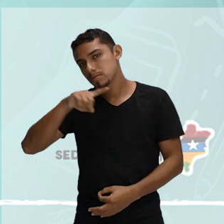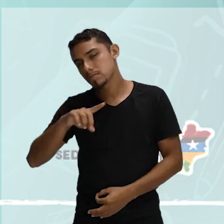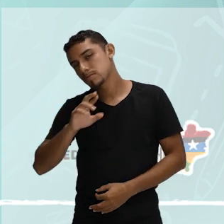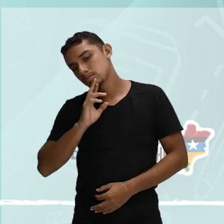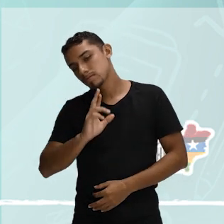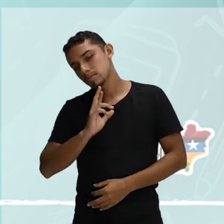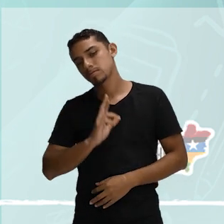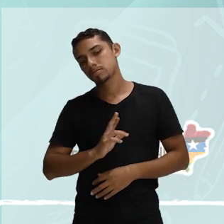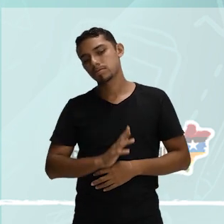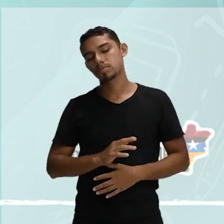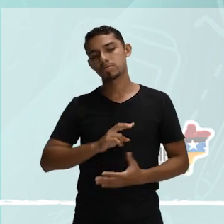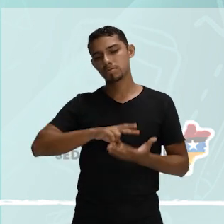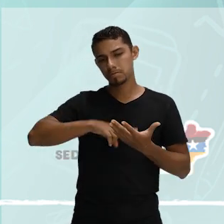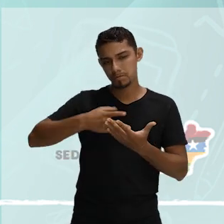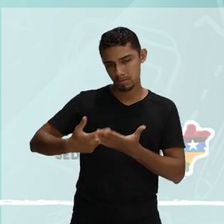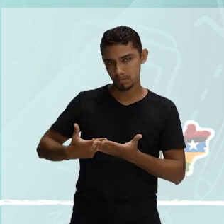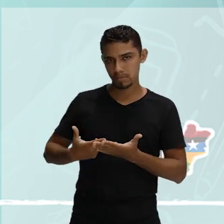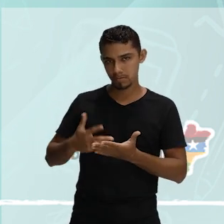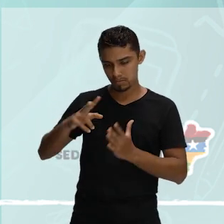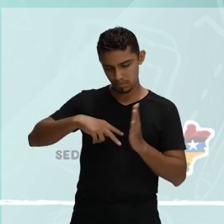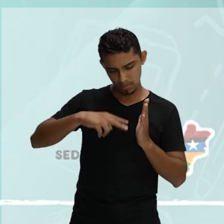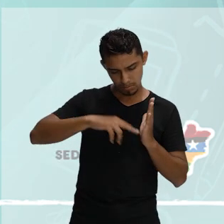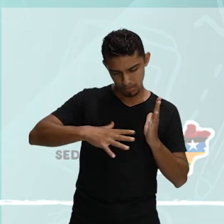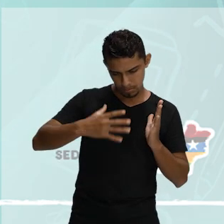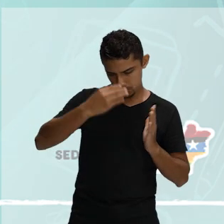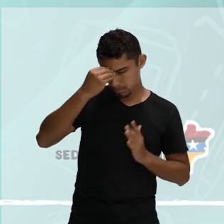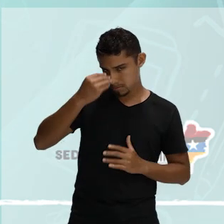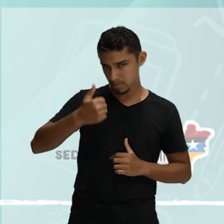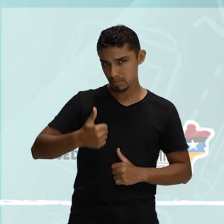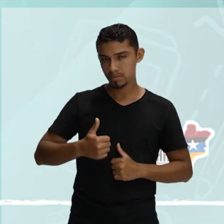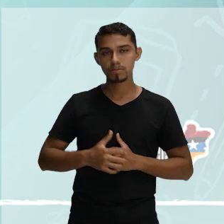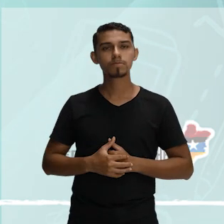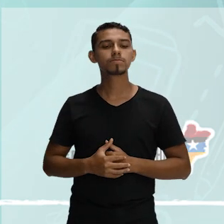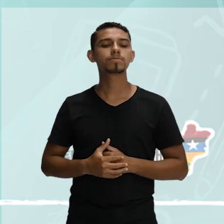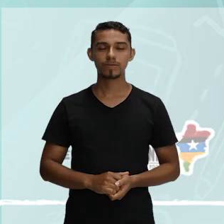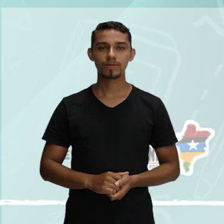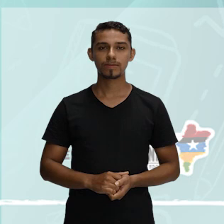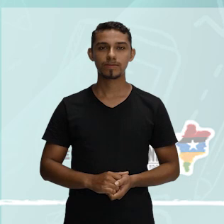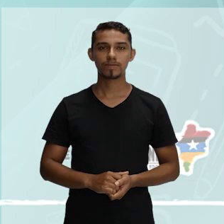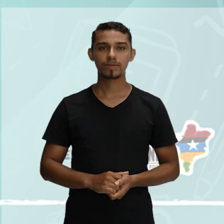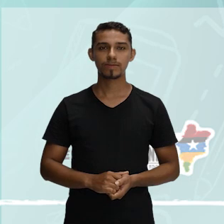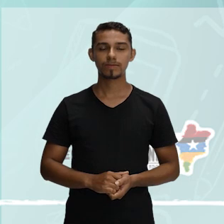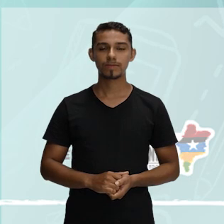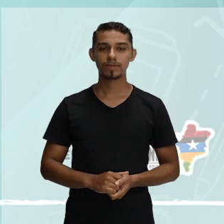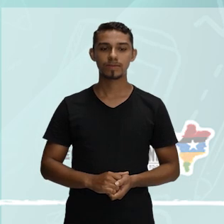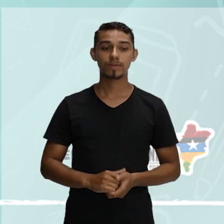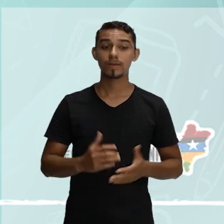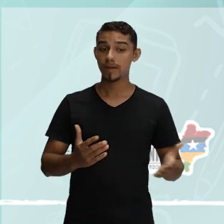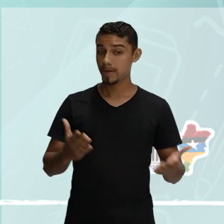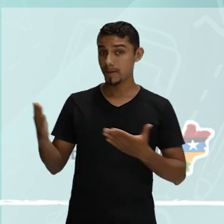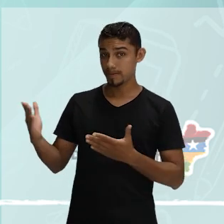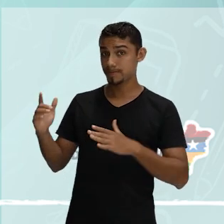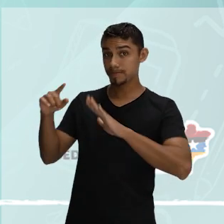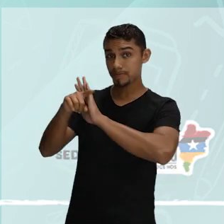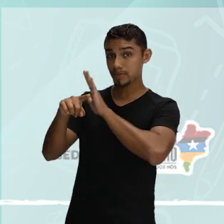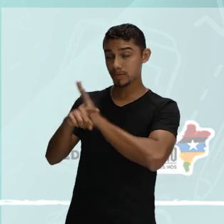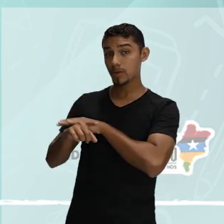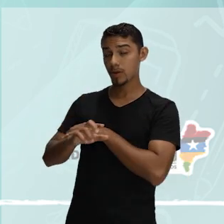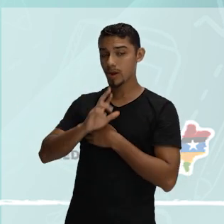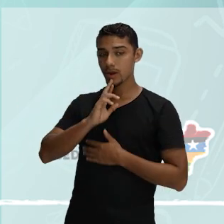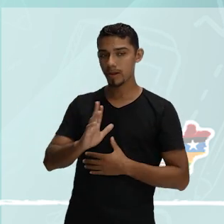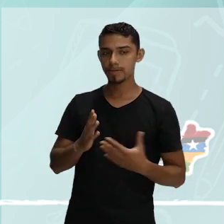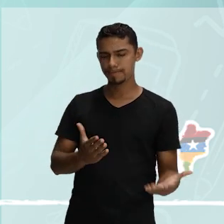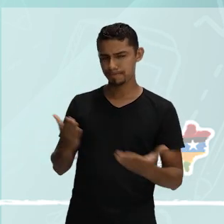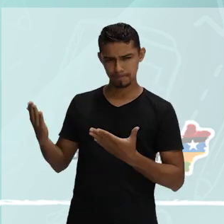fazer essa interpretação. Ok? Vamos lá. Pessoal, vamos para a próxima questão aqui.